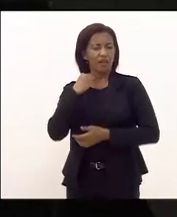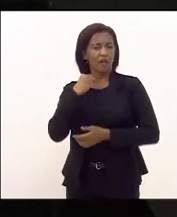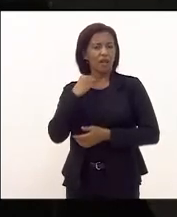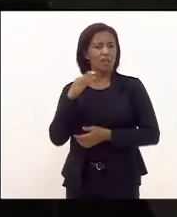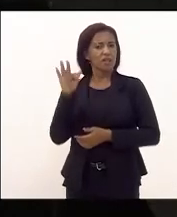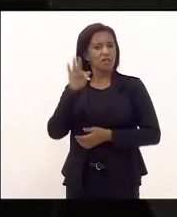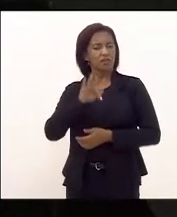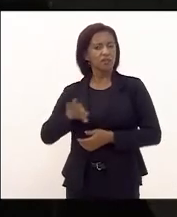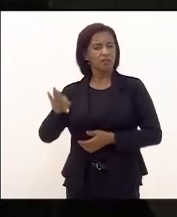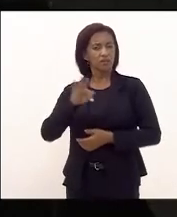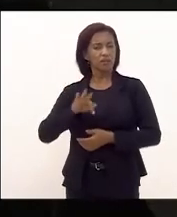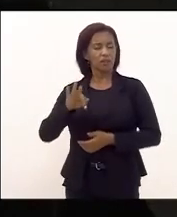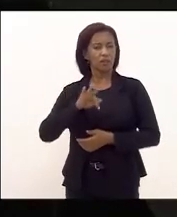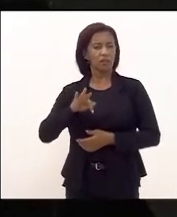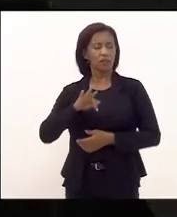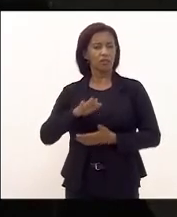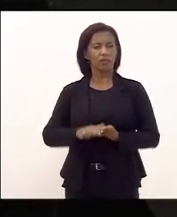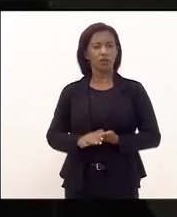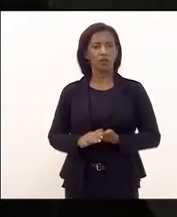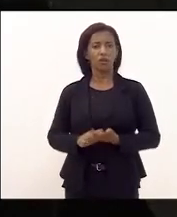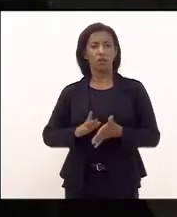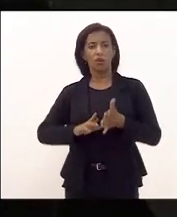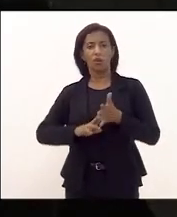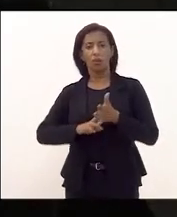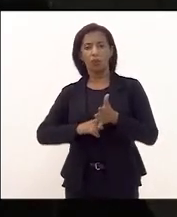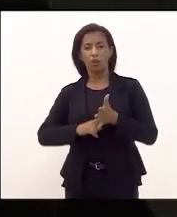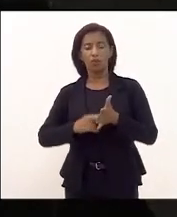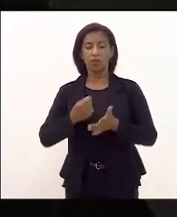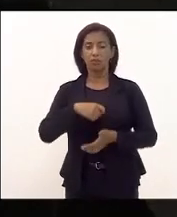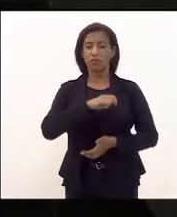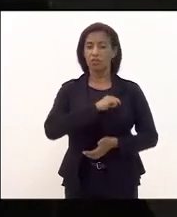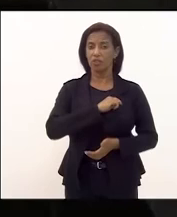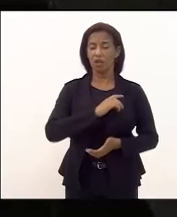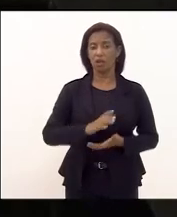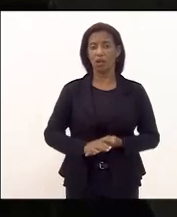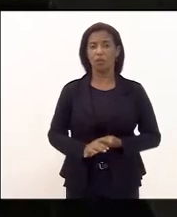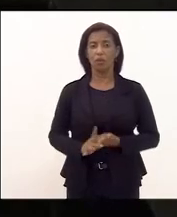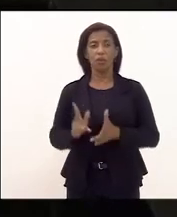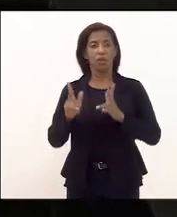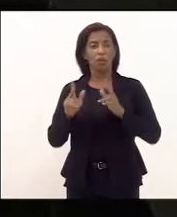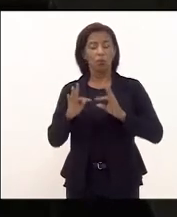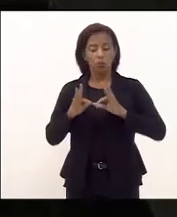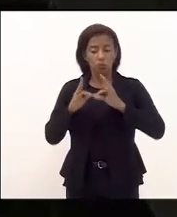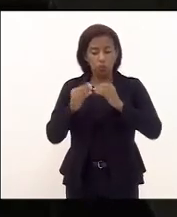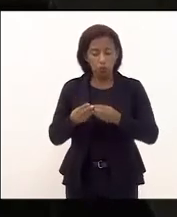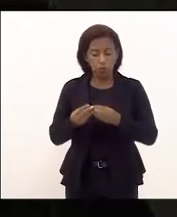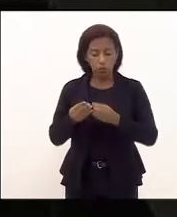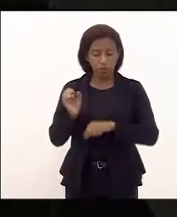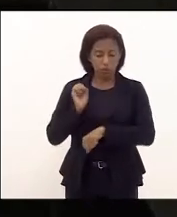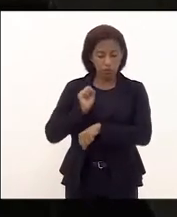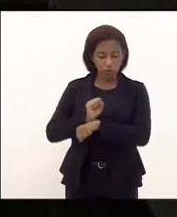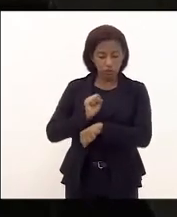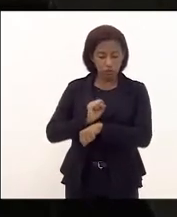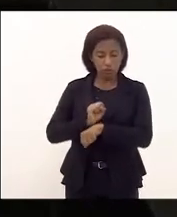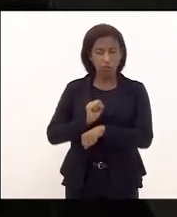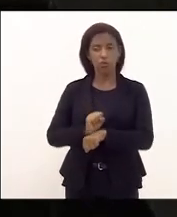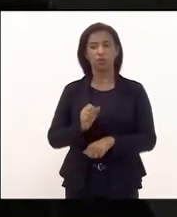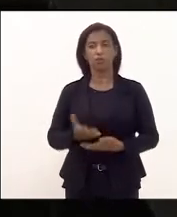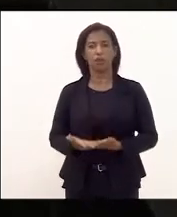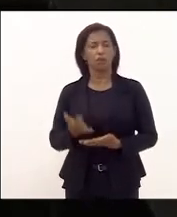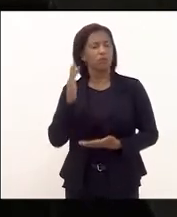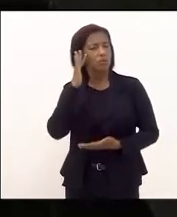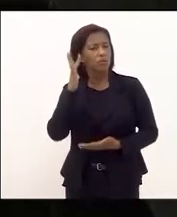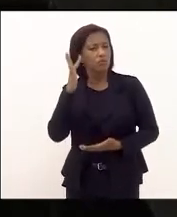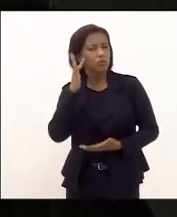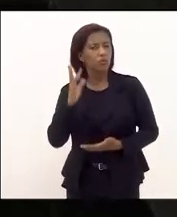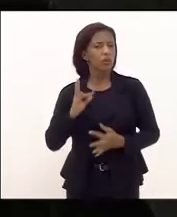federativos subnacionais, como no caso dos regimes de recuperação fiscal. Na verdade, assim, tudo que a gente espera, tudo que a gente sonha,